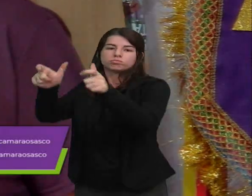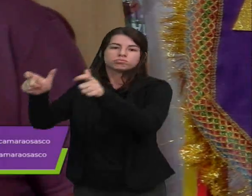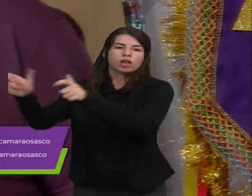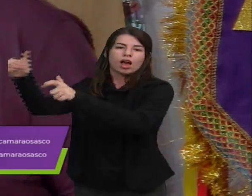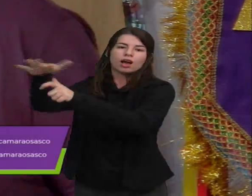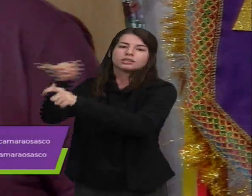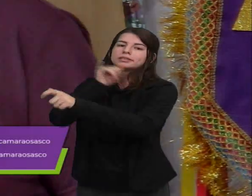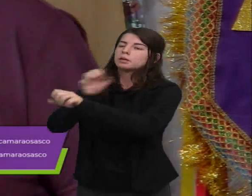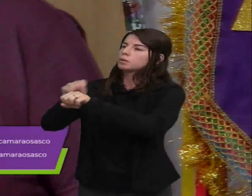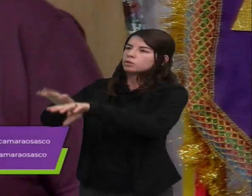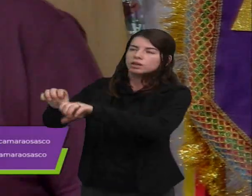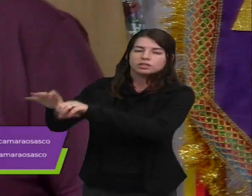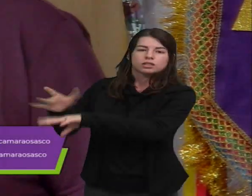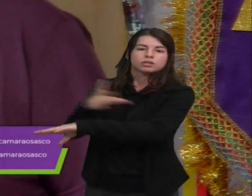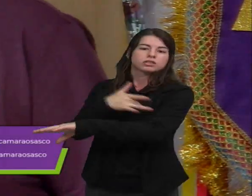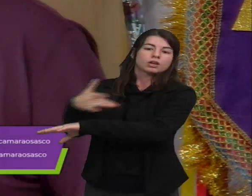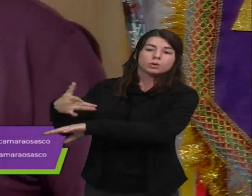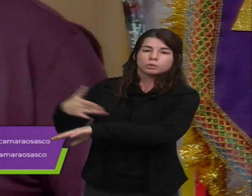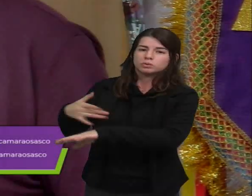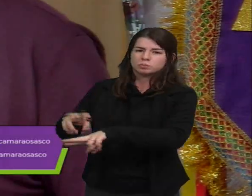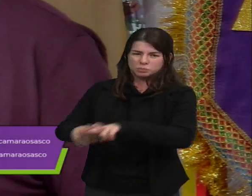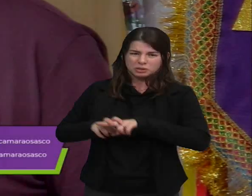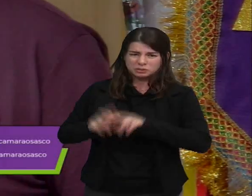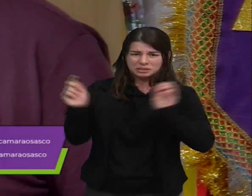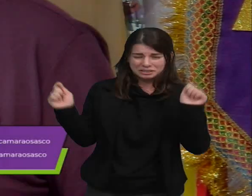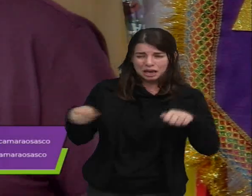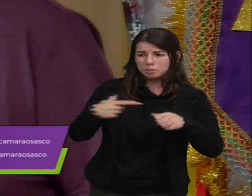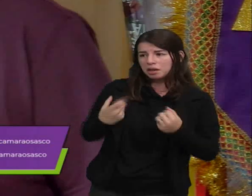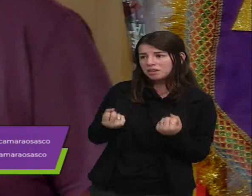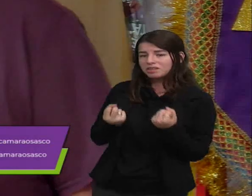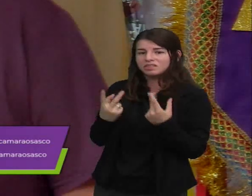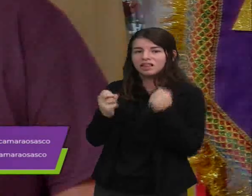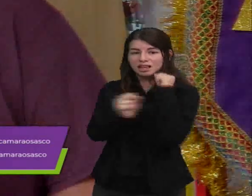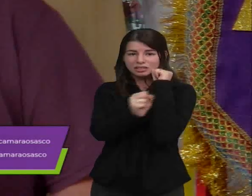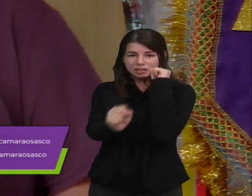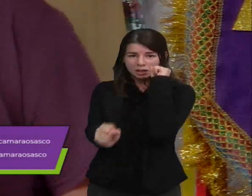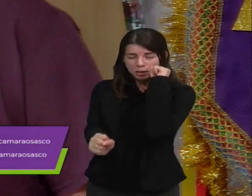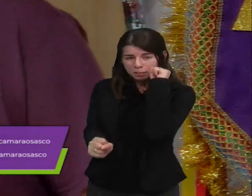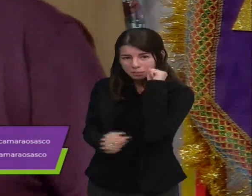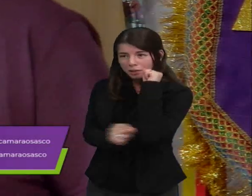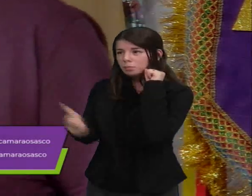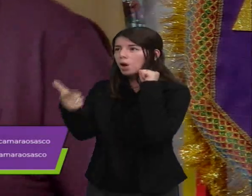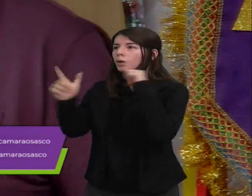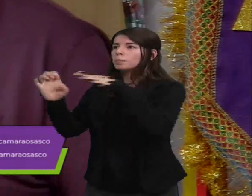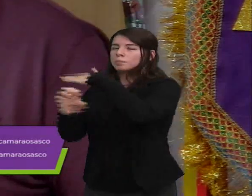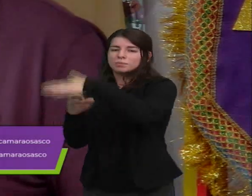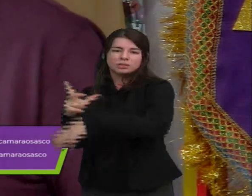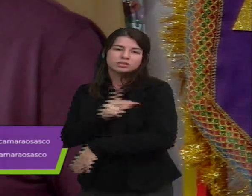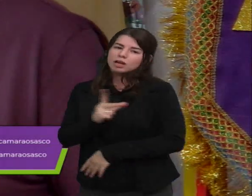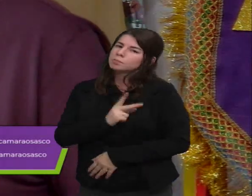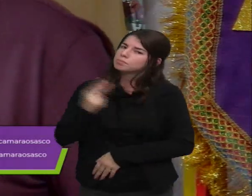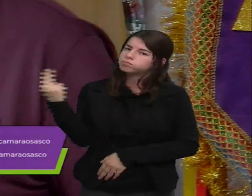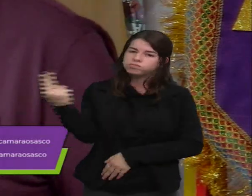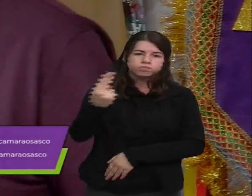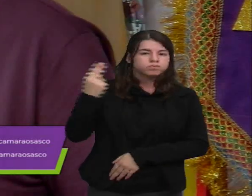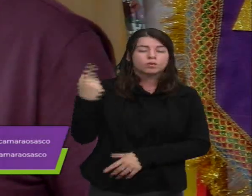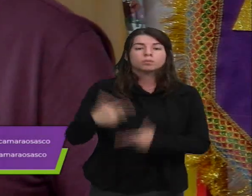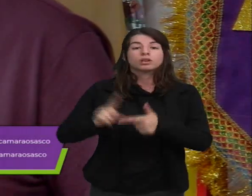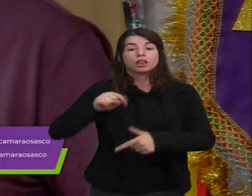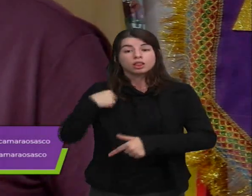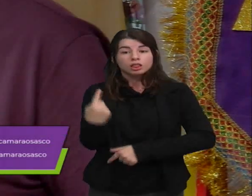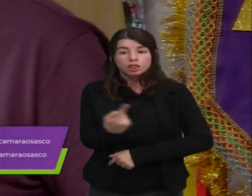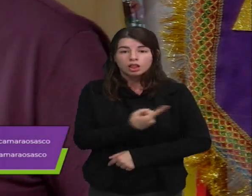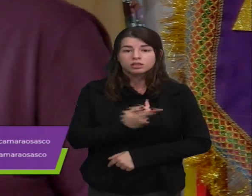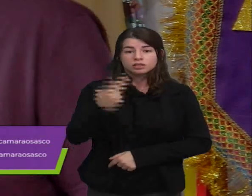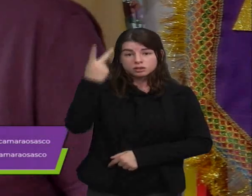argumento razoável que justifique a privatização dessa empresa da nossa empresa Sabesp que é um patrimônio do povo paulista que como o